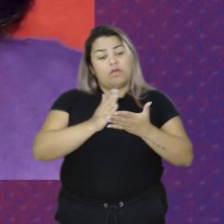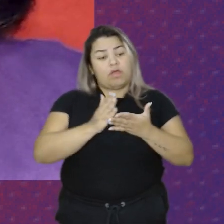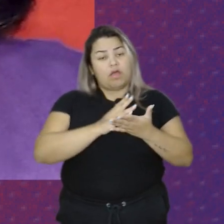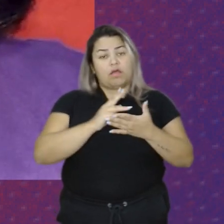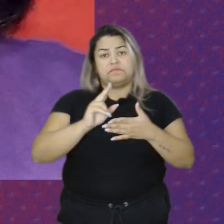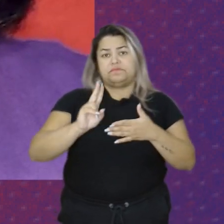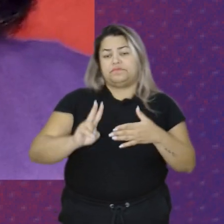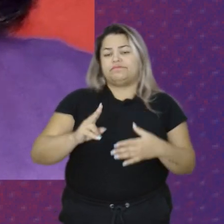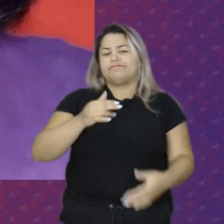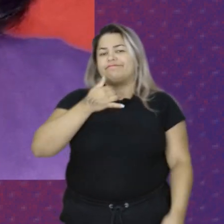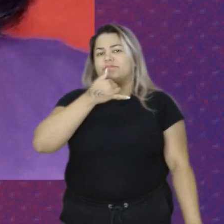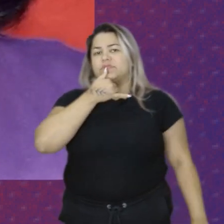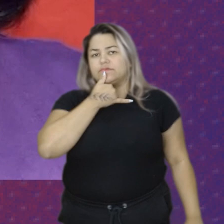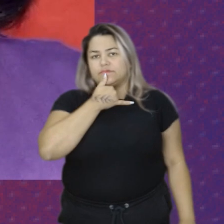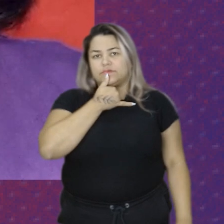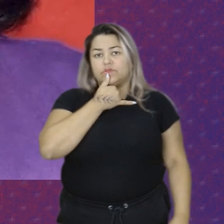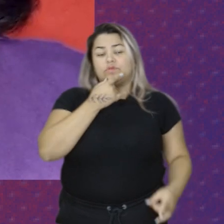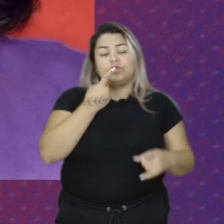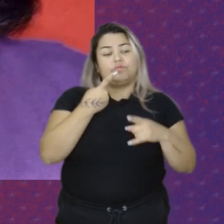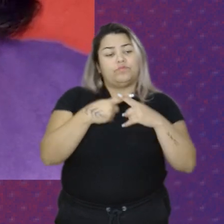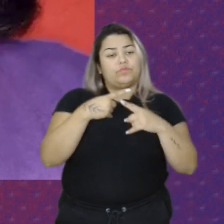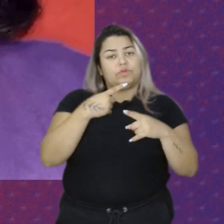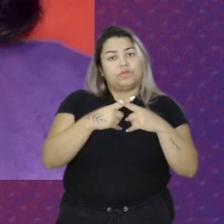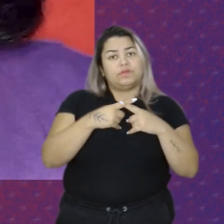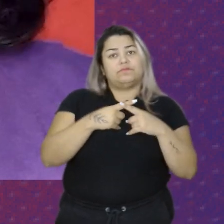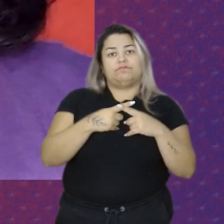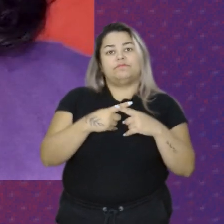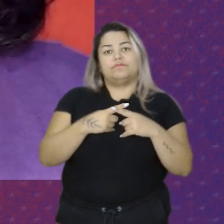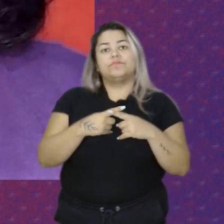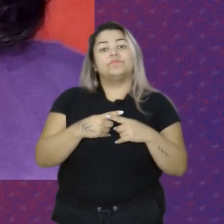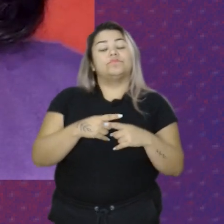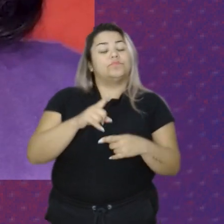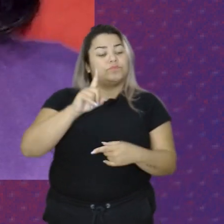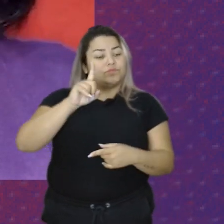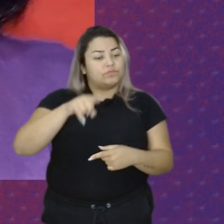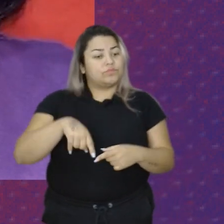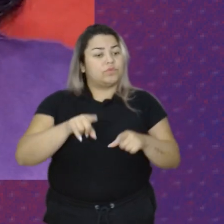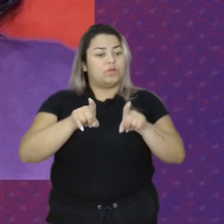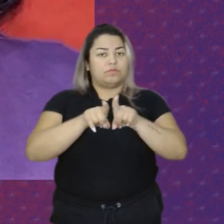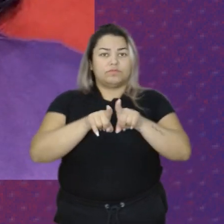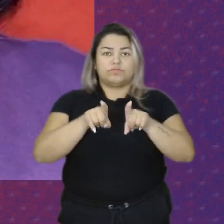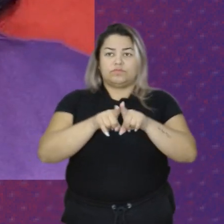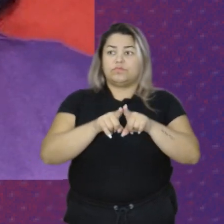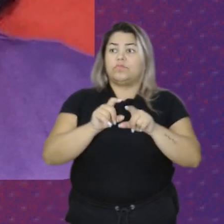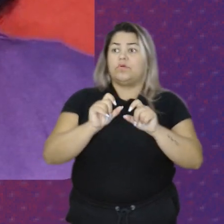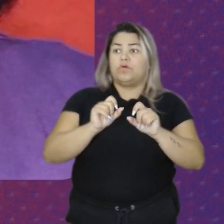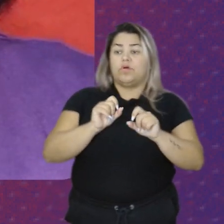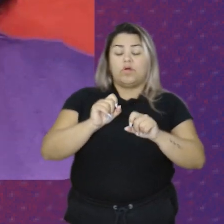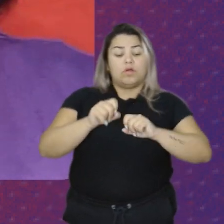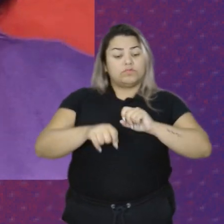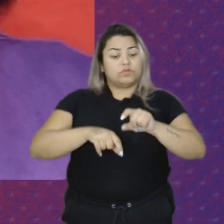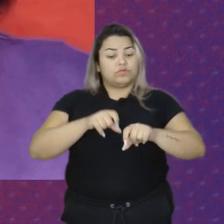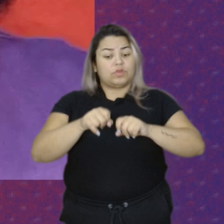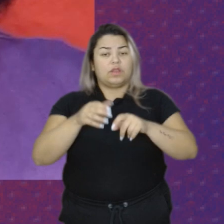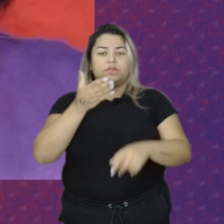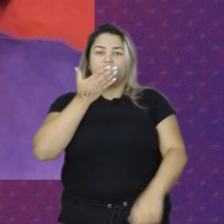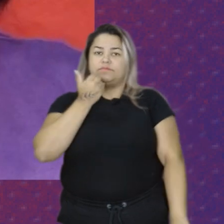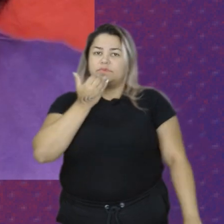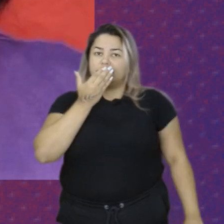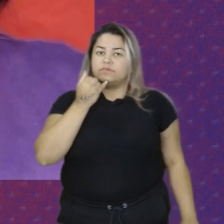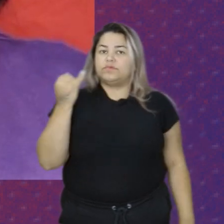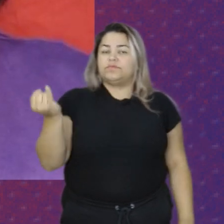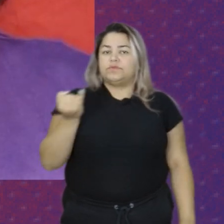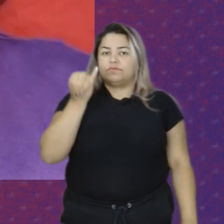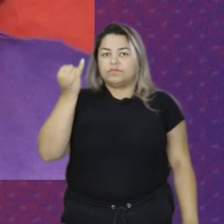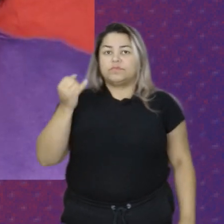fica muito triste, porque nós somos produtores e produtoras de alimento, Então é tão importante que a